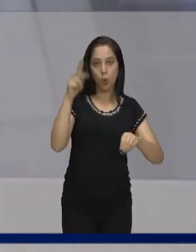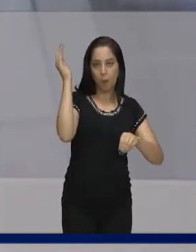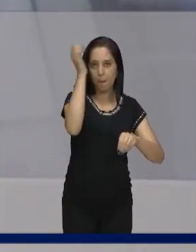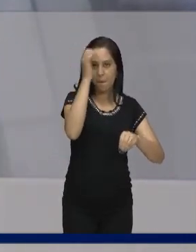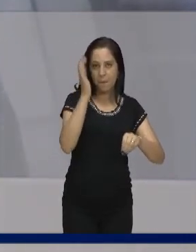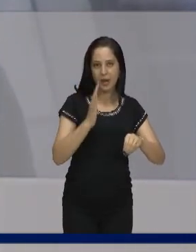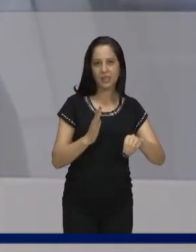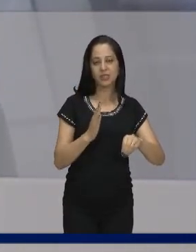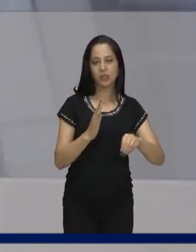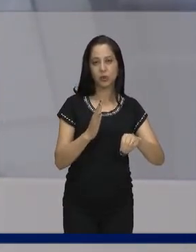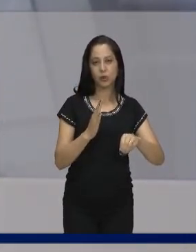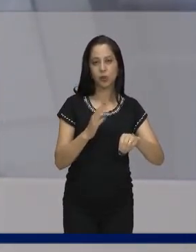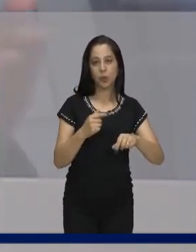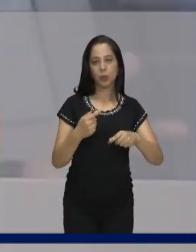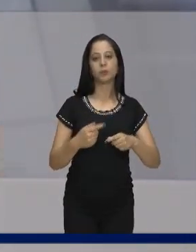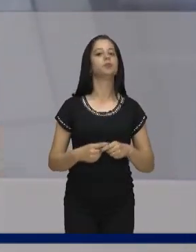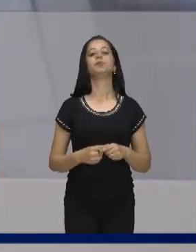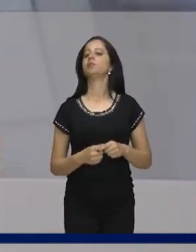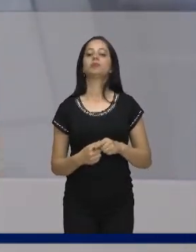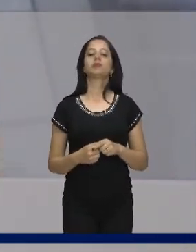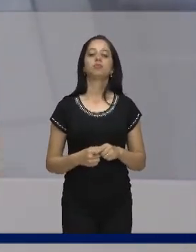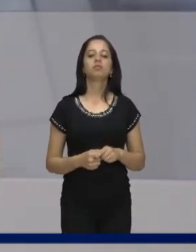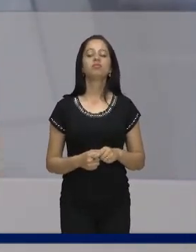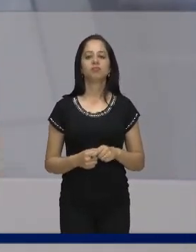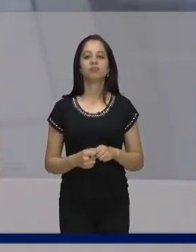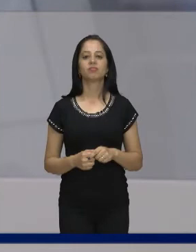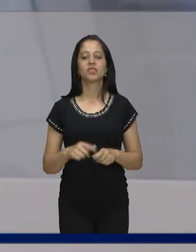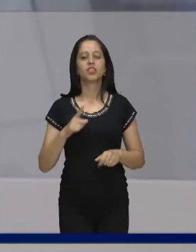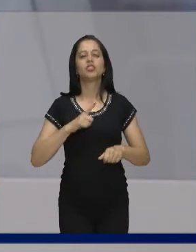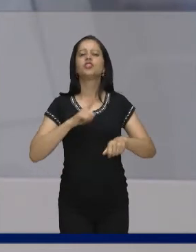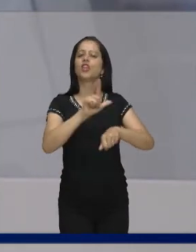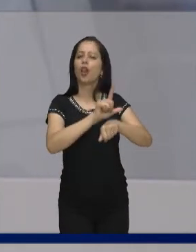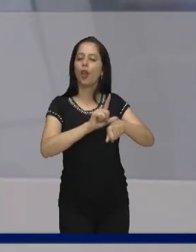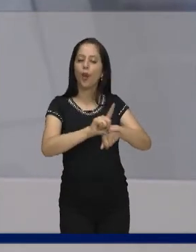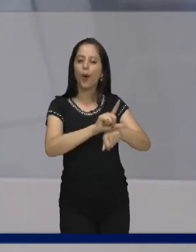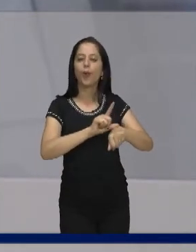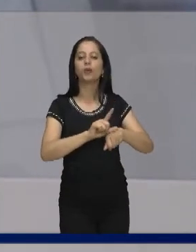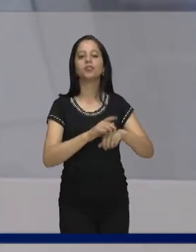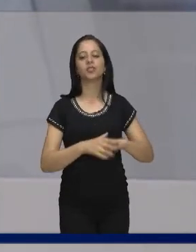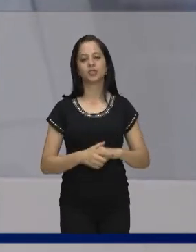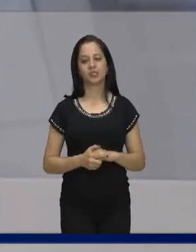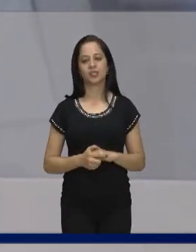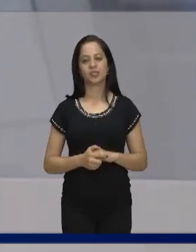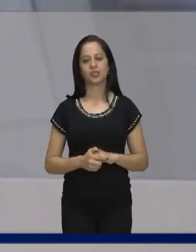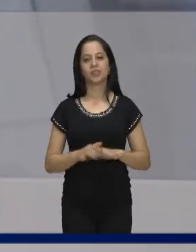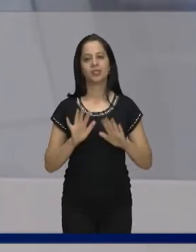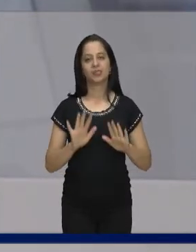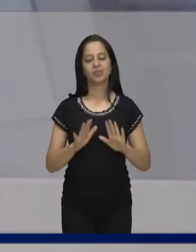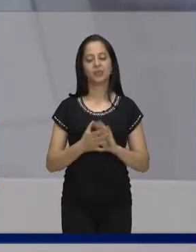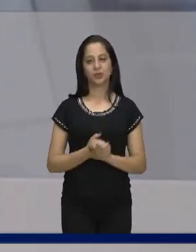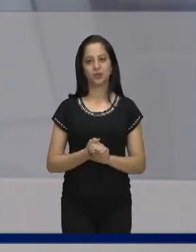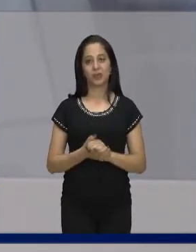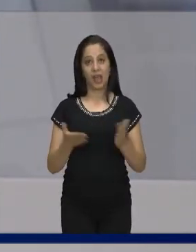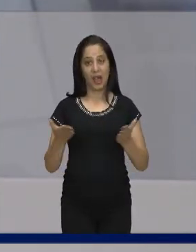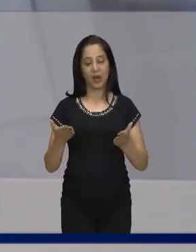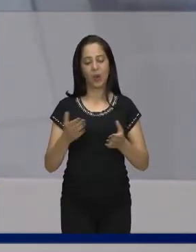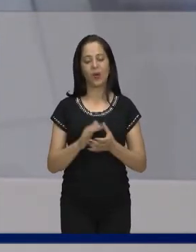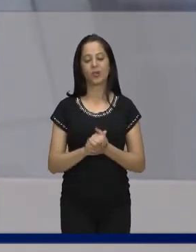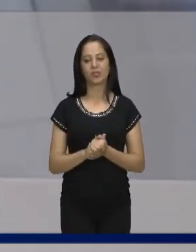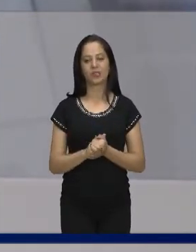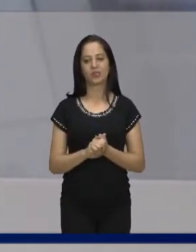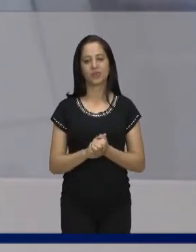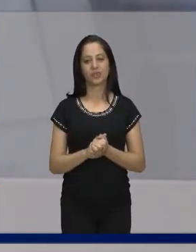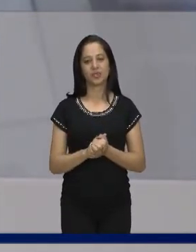dos Campos, com os irmãos comerciantes, né? E deixa um legado,